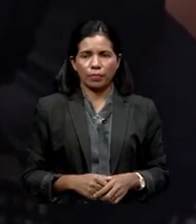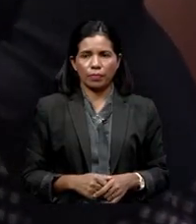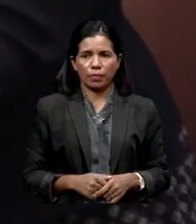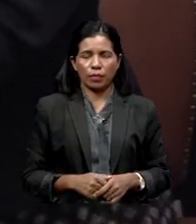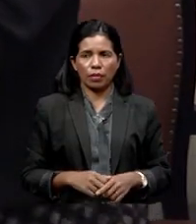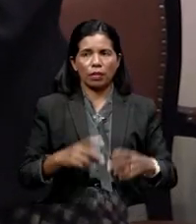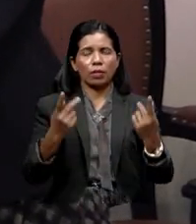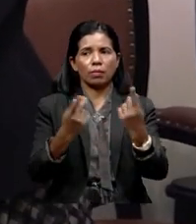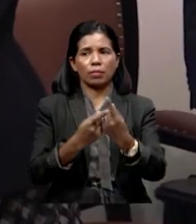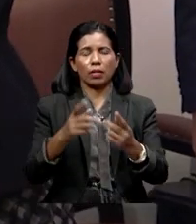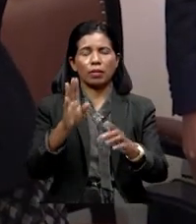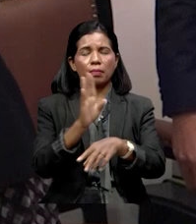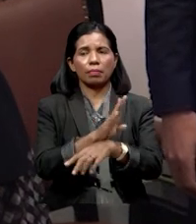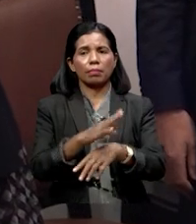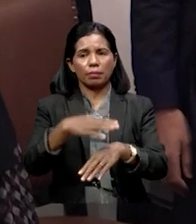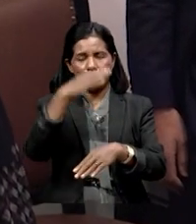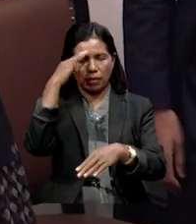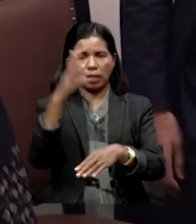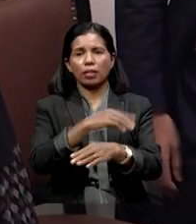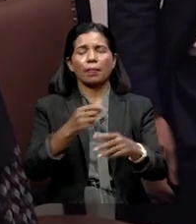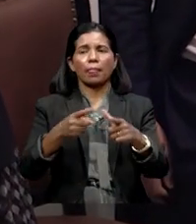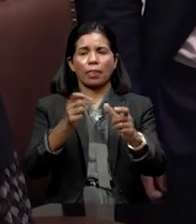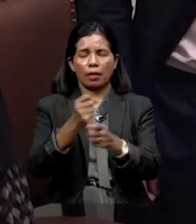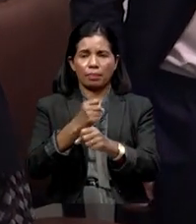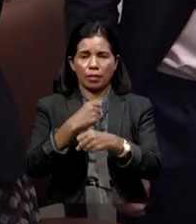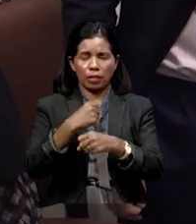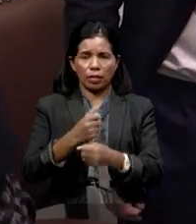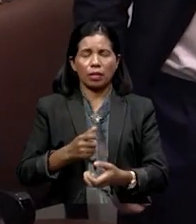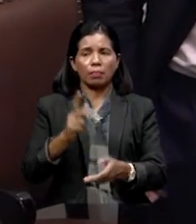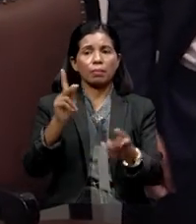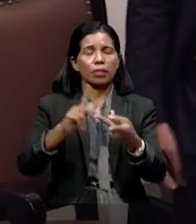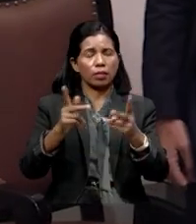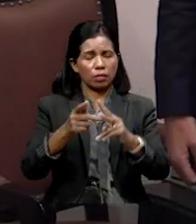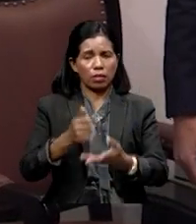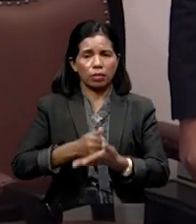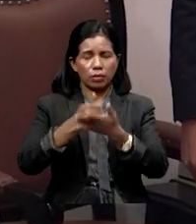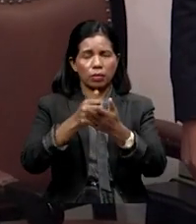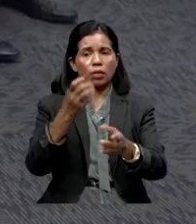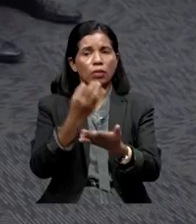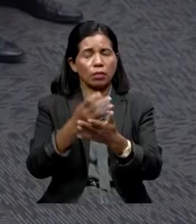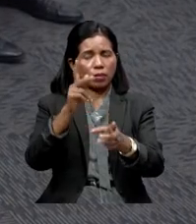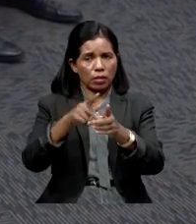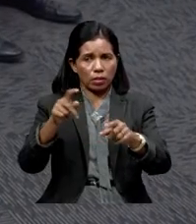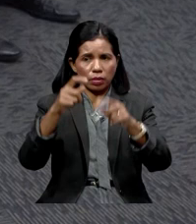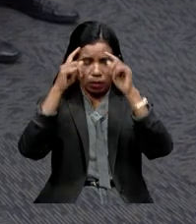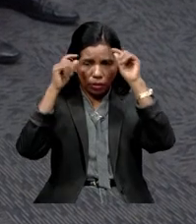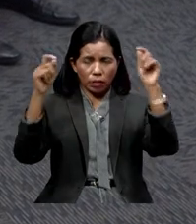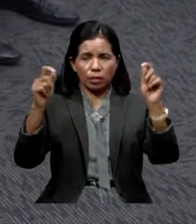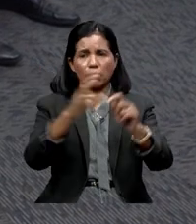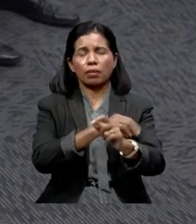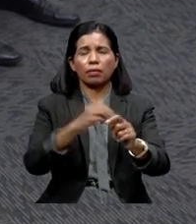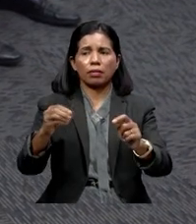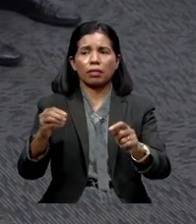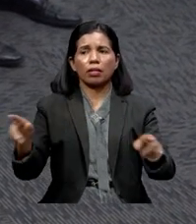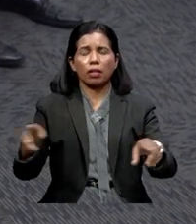Empresa BlackRock nos dar parceiro nebe ajuda halo investimento ba fundo Minerai Timor-Leste nian e a mercado internacional li us establecimento acordo cooperação